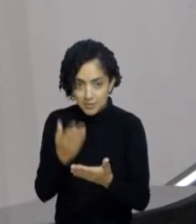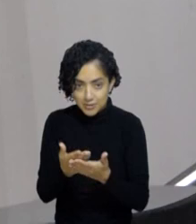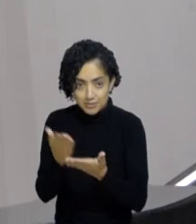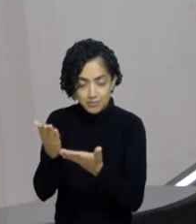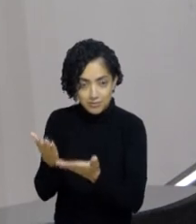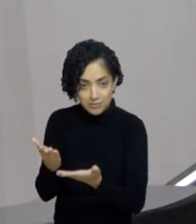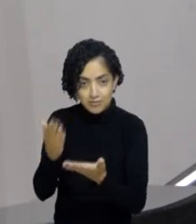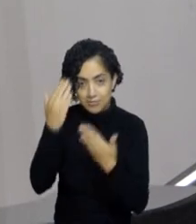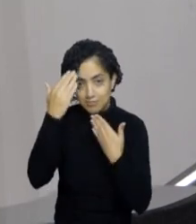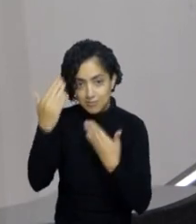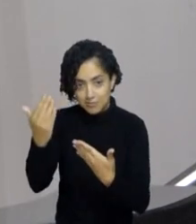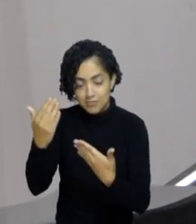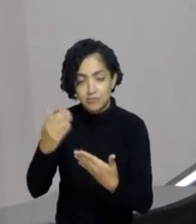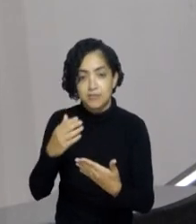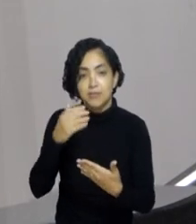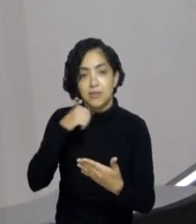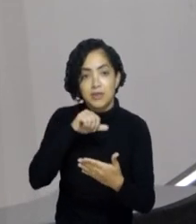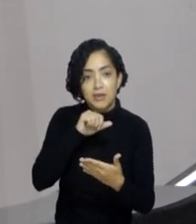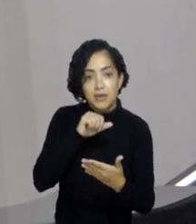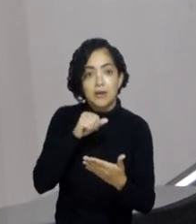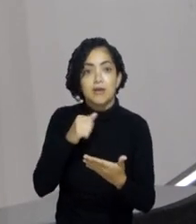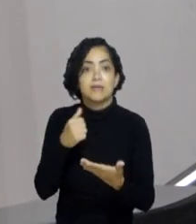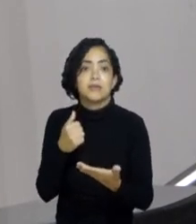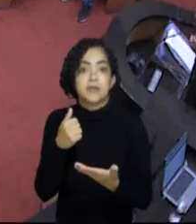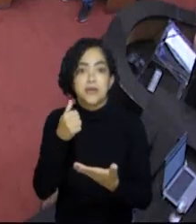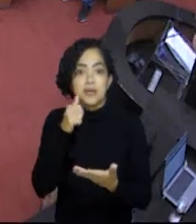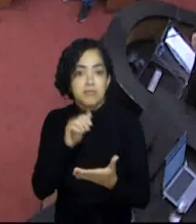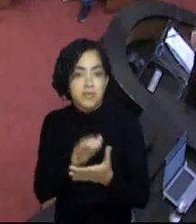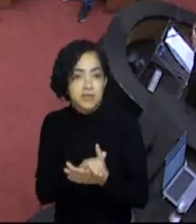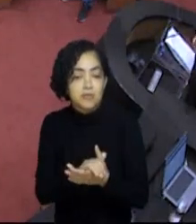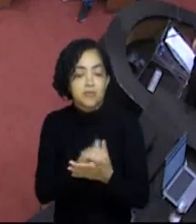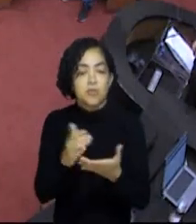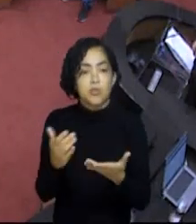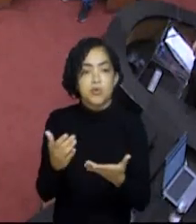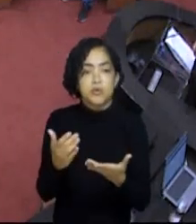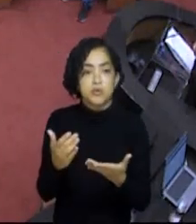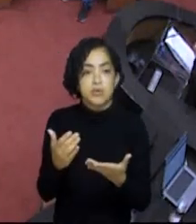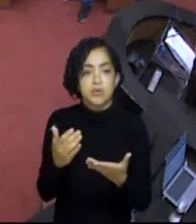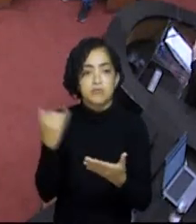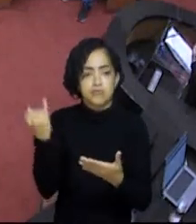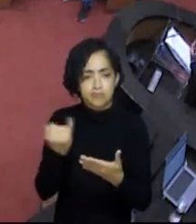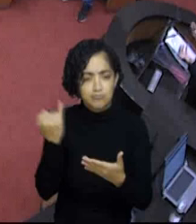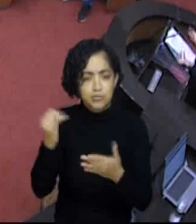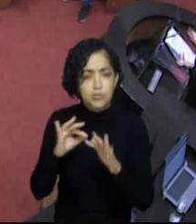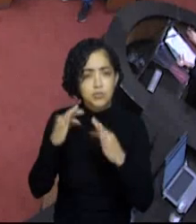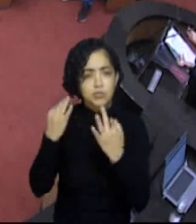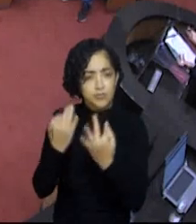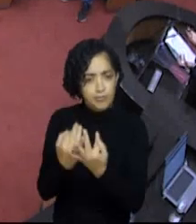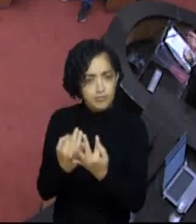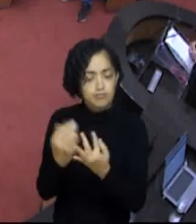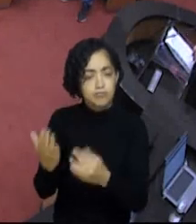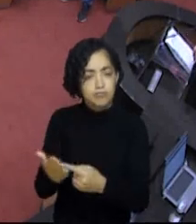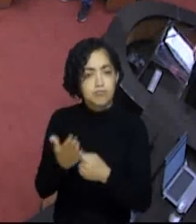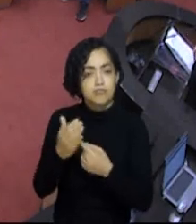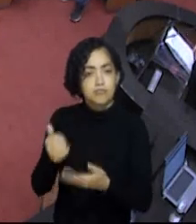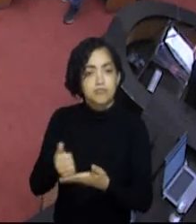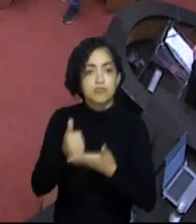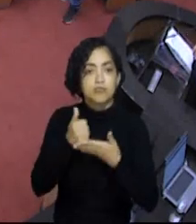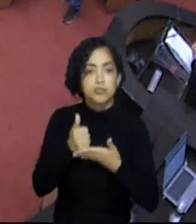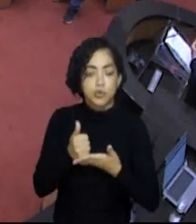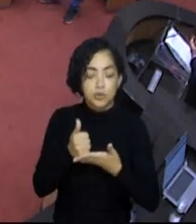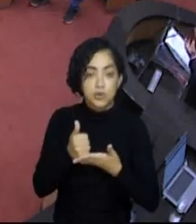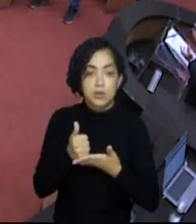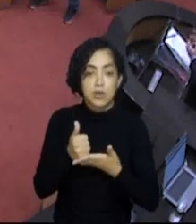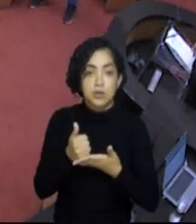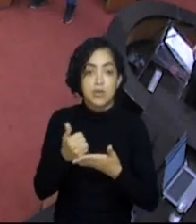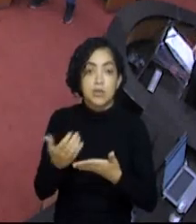Judite, e todos nós sabemos o quanto importantes são os nossos companheiros ou companheiras no sentido de fazer aquilo que somos, né? E nos apoiarmos naquilo